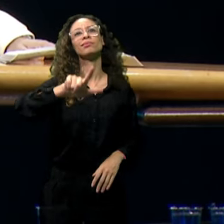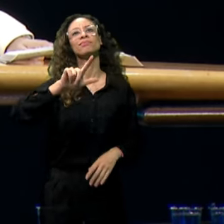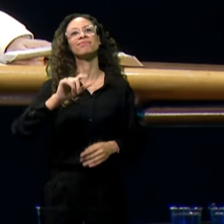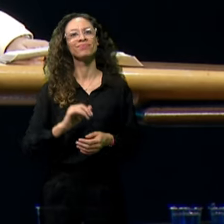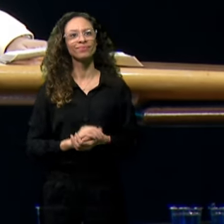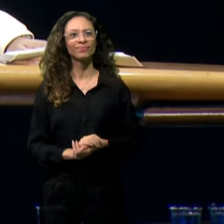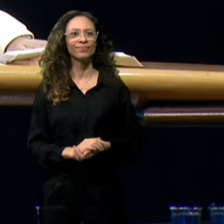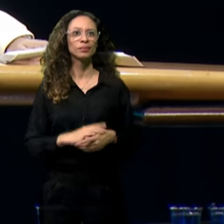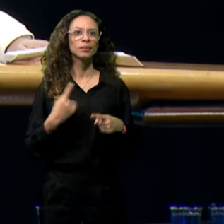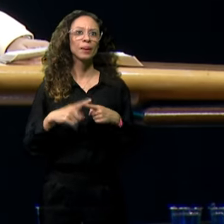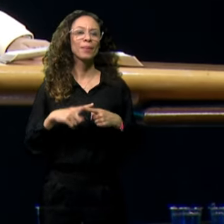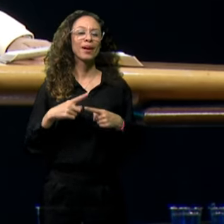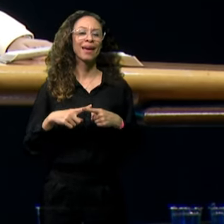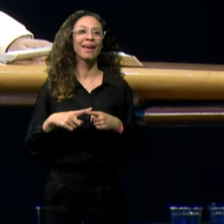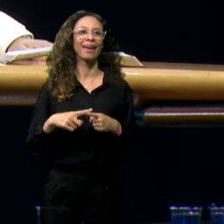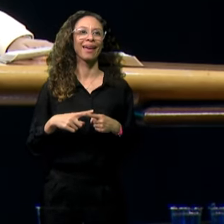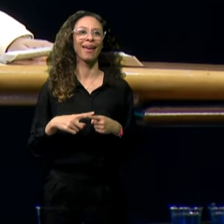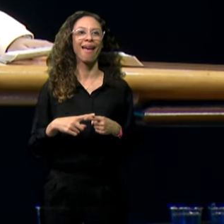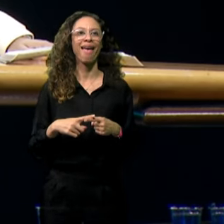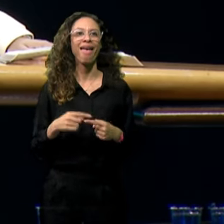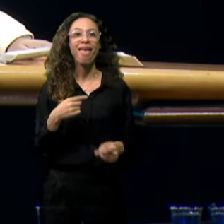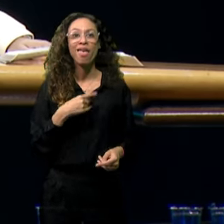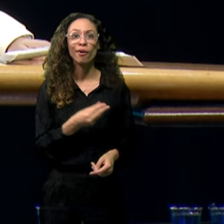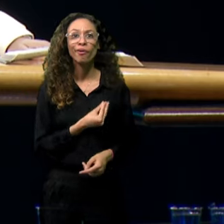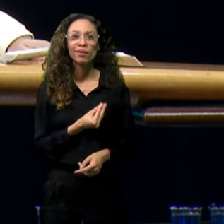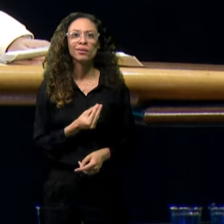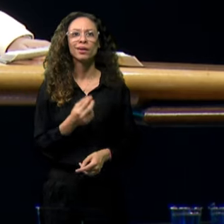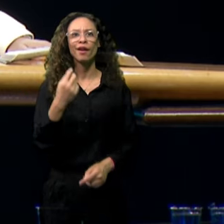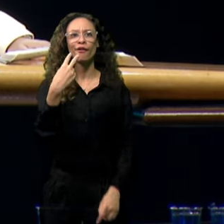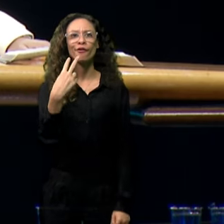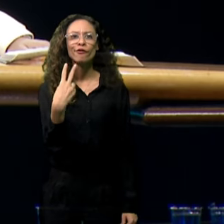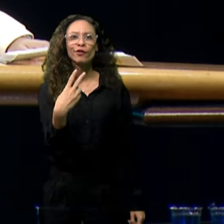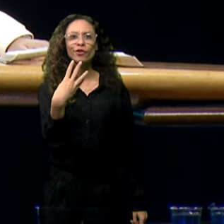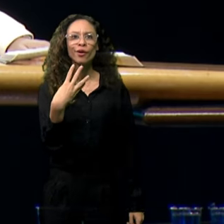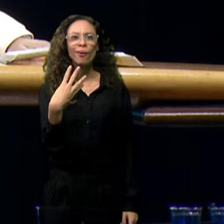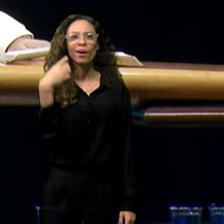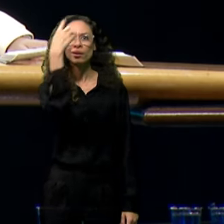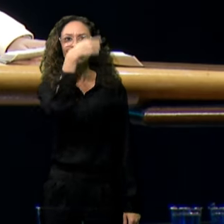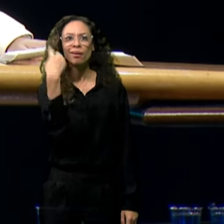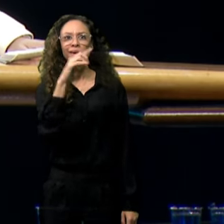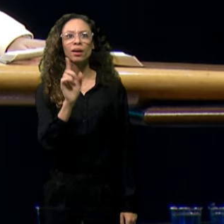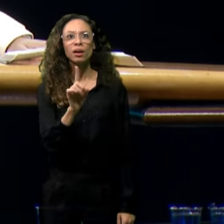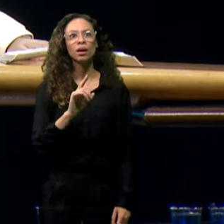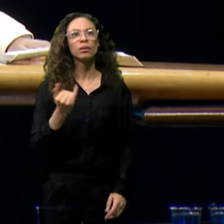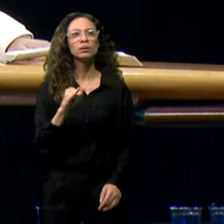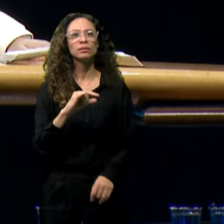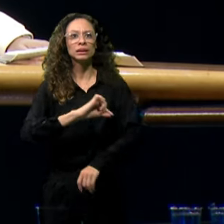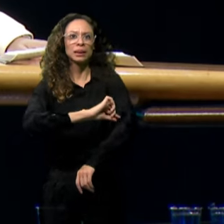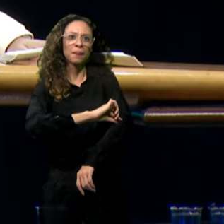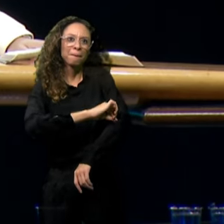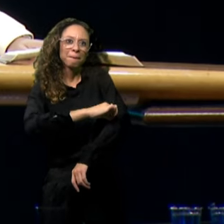porque Entrei numa dimensão que não para 24 horas se você me apertou Me Belisca